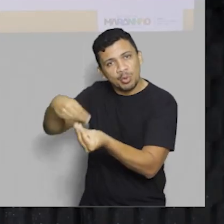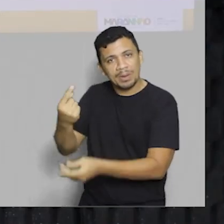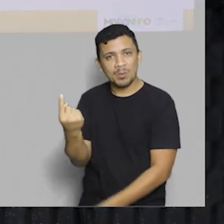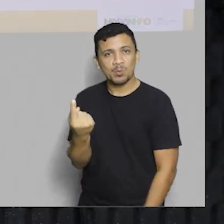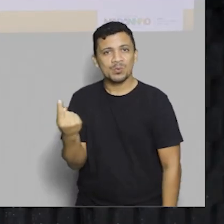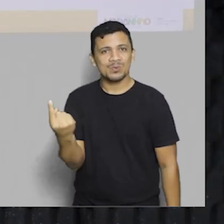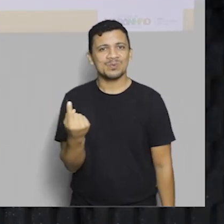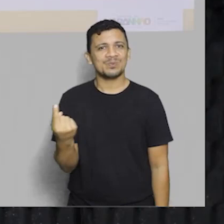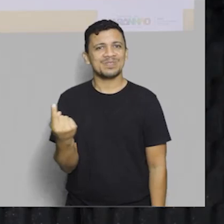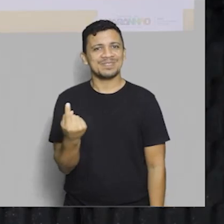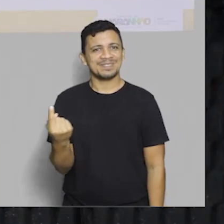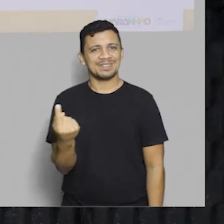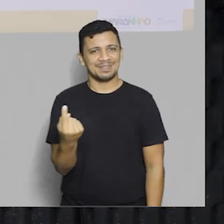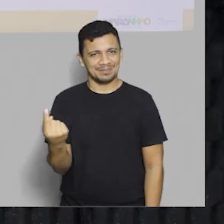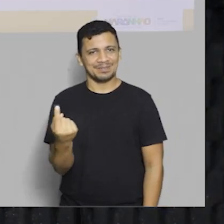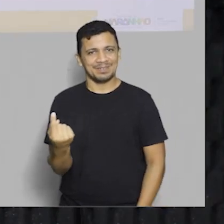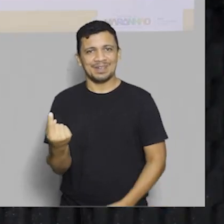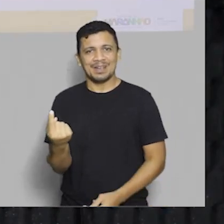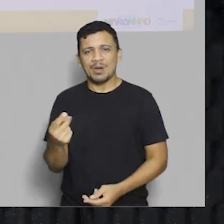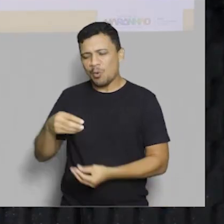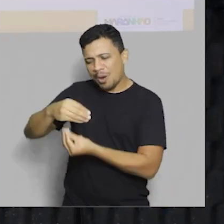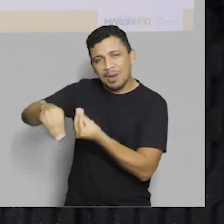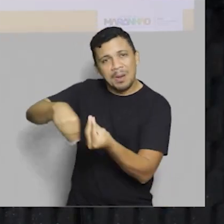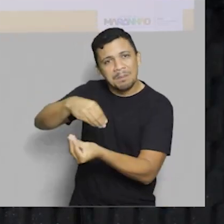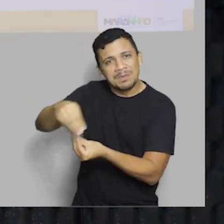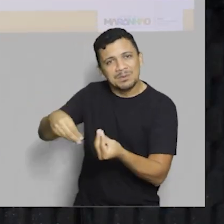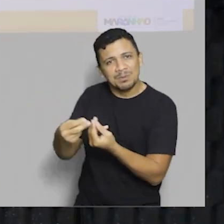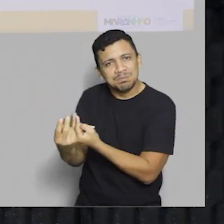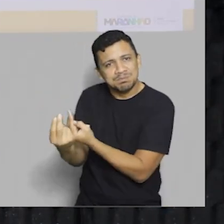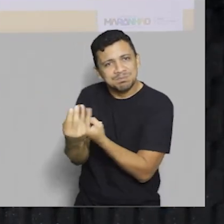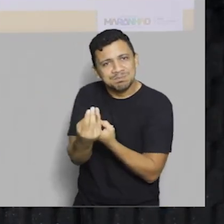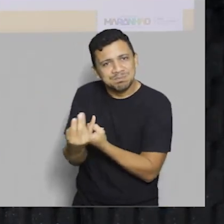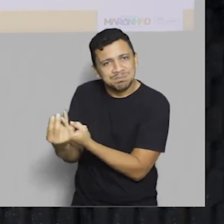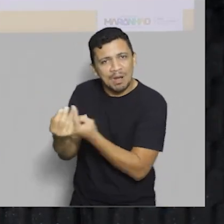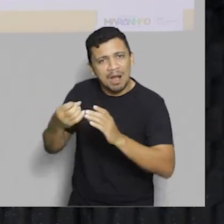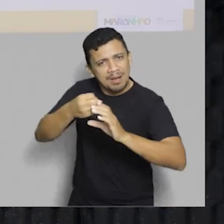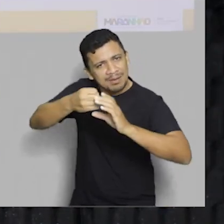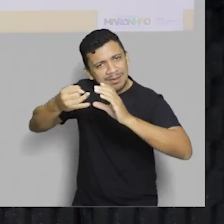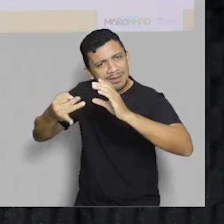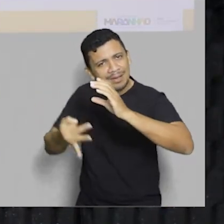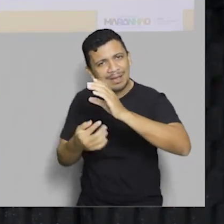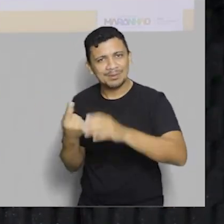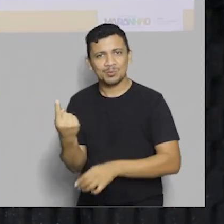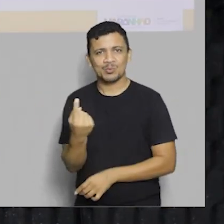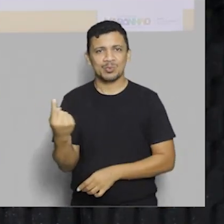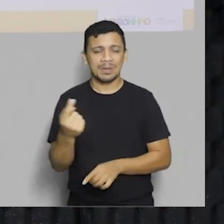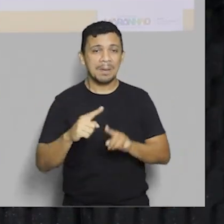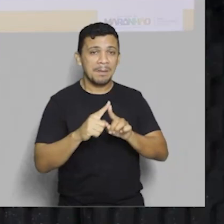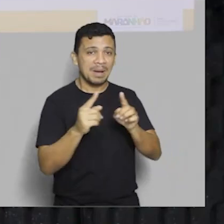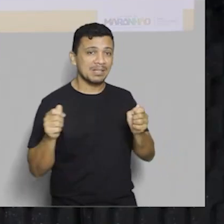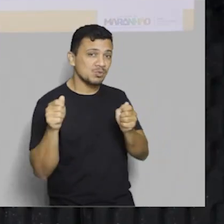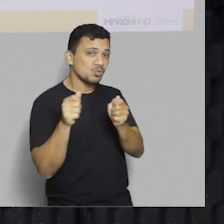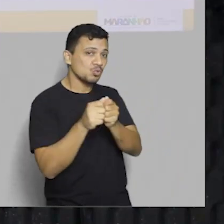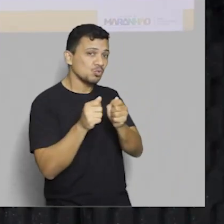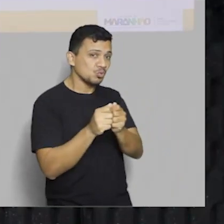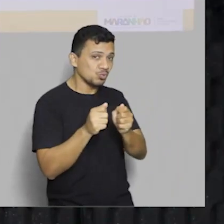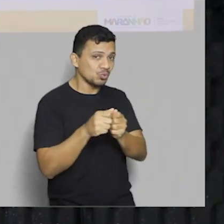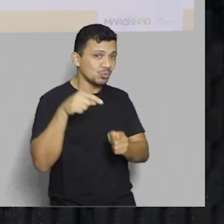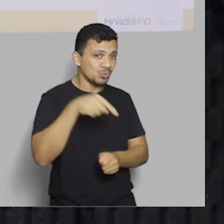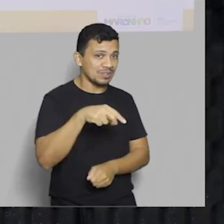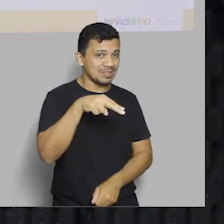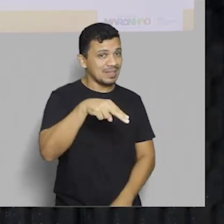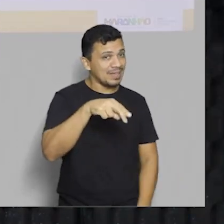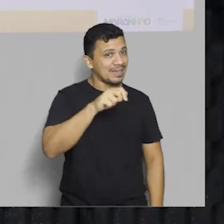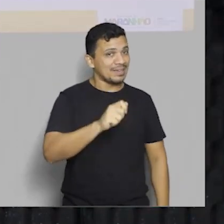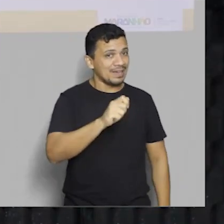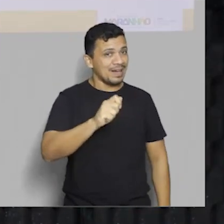homogênea. Eu vou ter um único aspecto, ok? No entanto, se eu tenho o sal de cozinha mais o